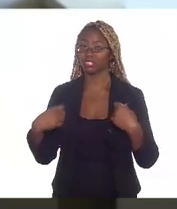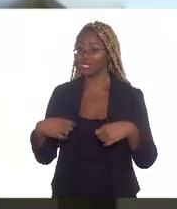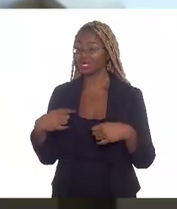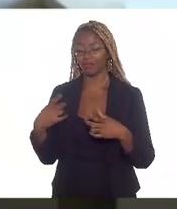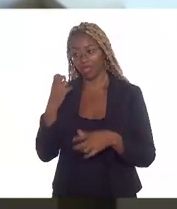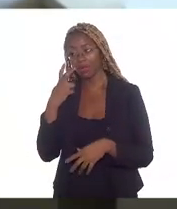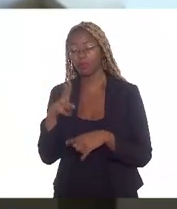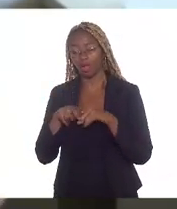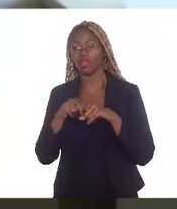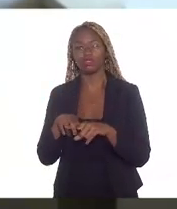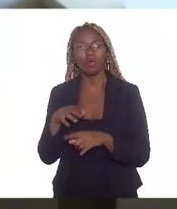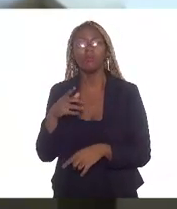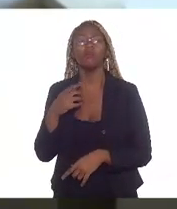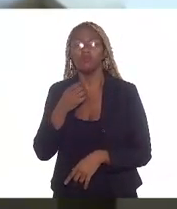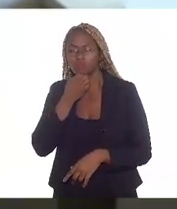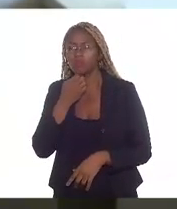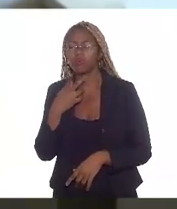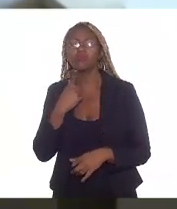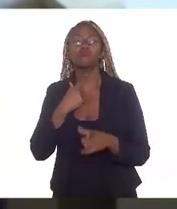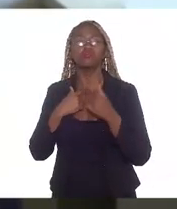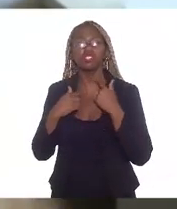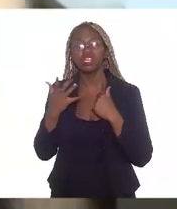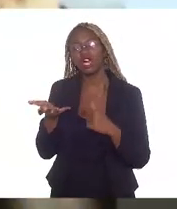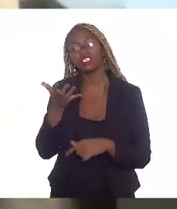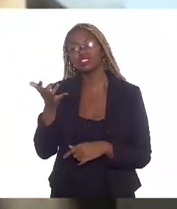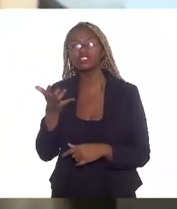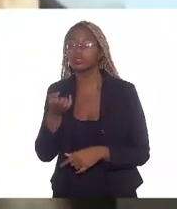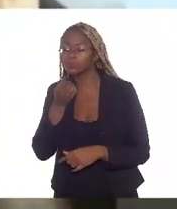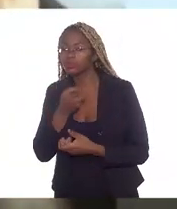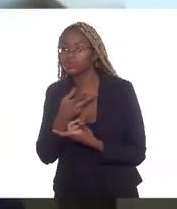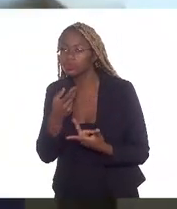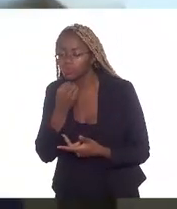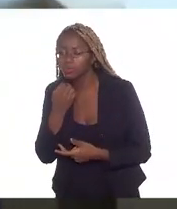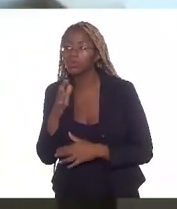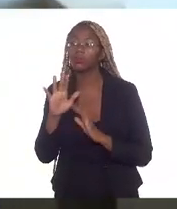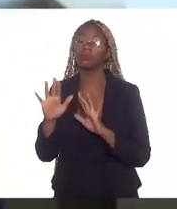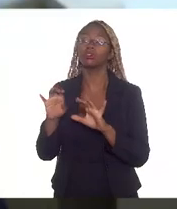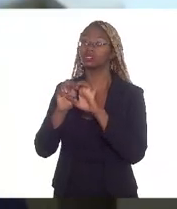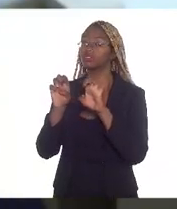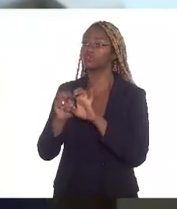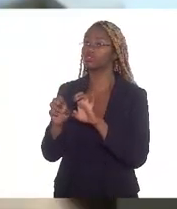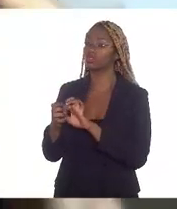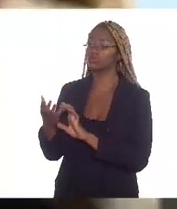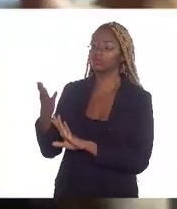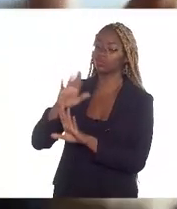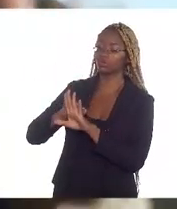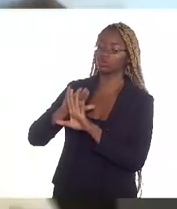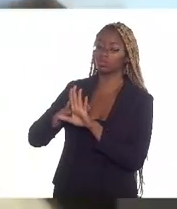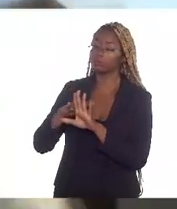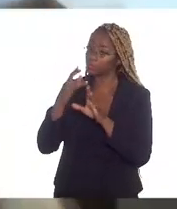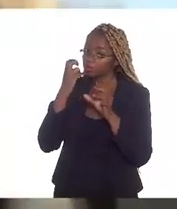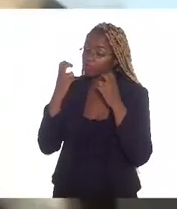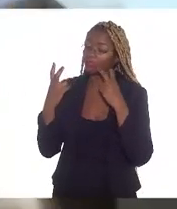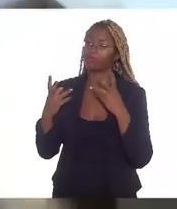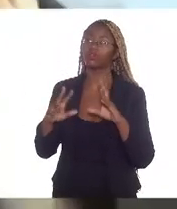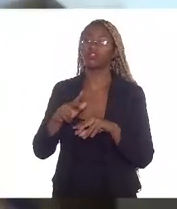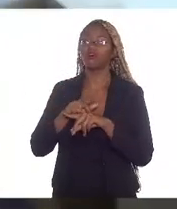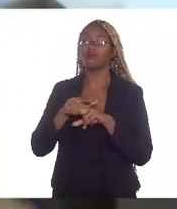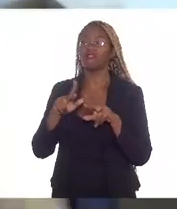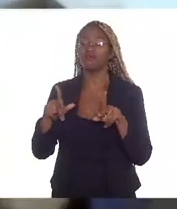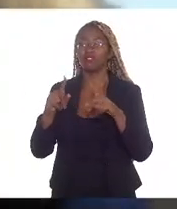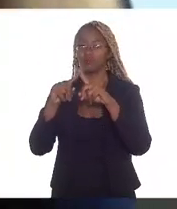intenções, mas aí você imagine que estrutura a procuradoria teria que ter para ficar defendendo milhares de